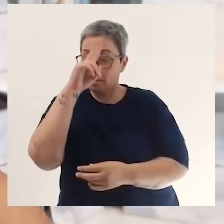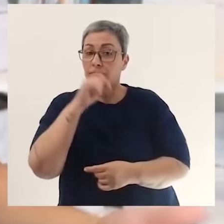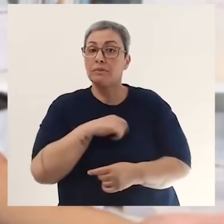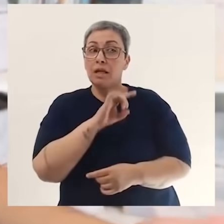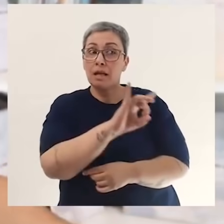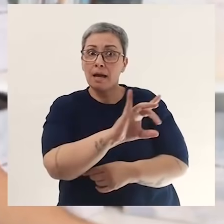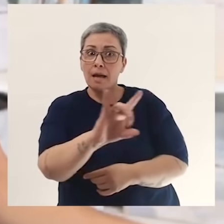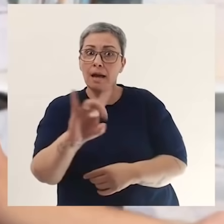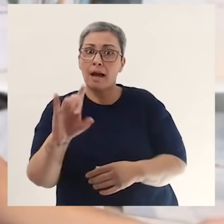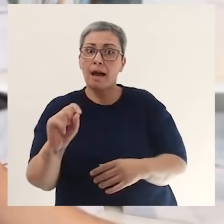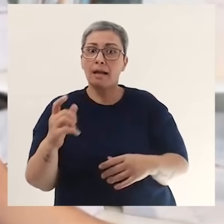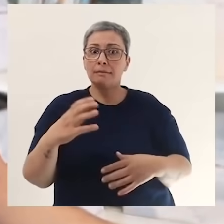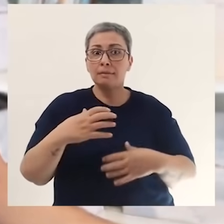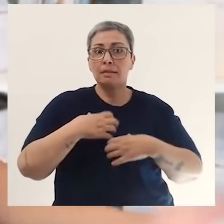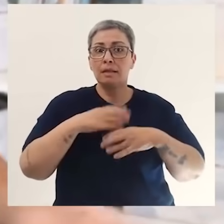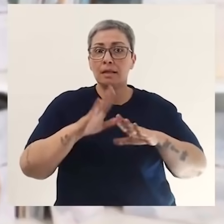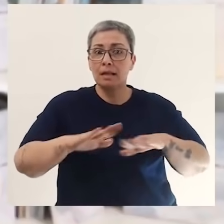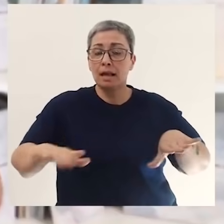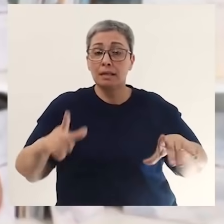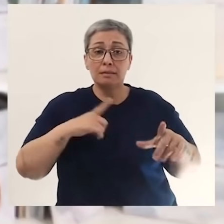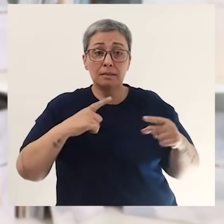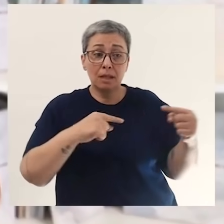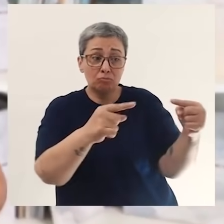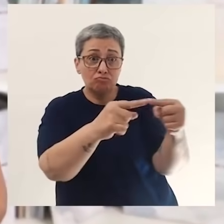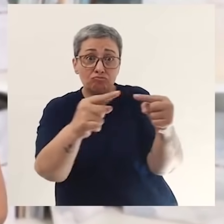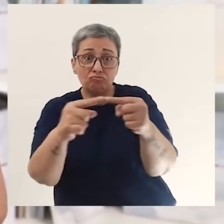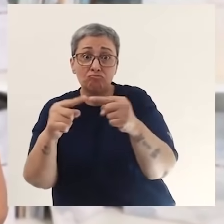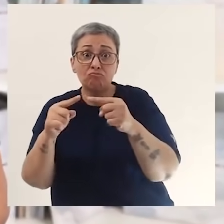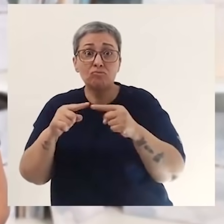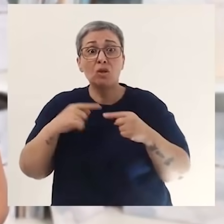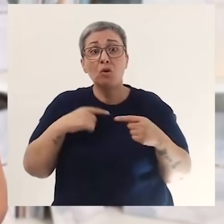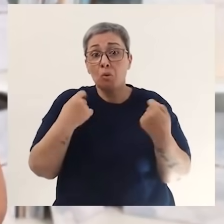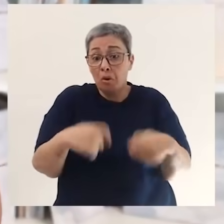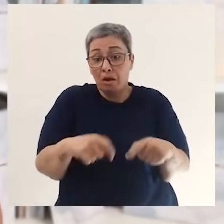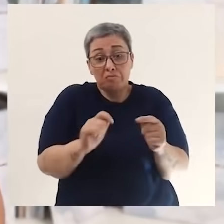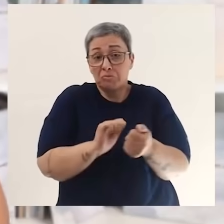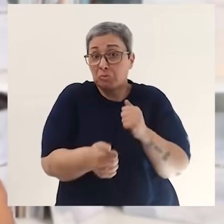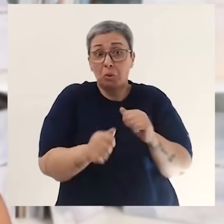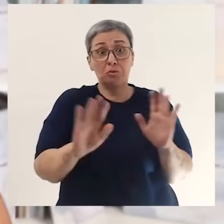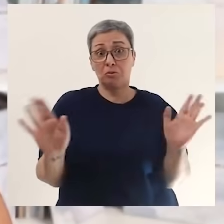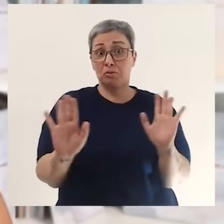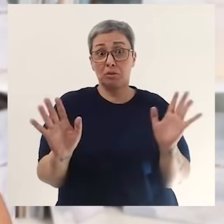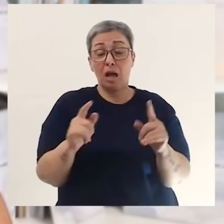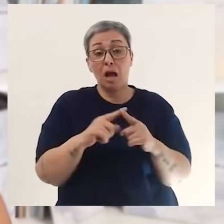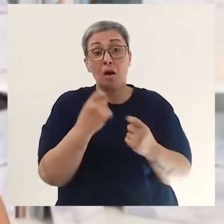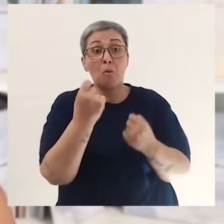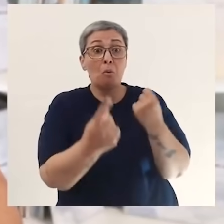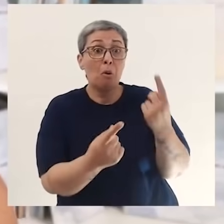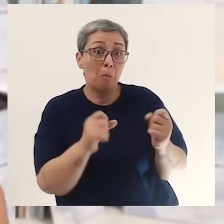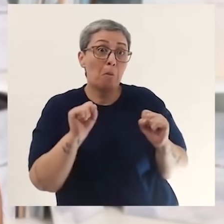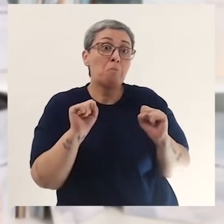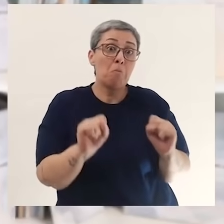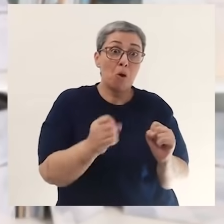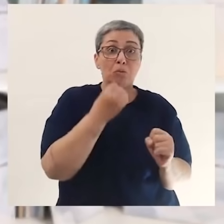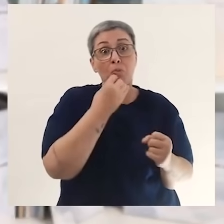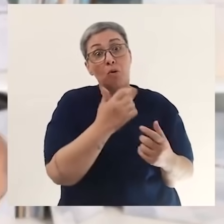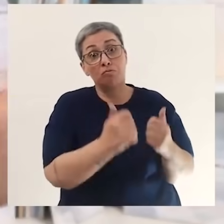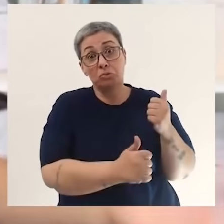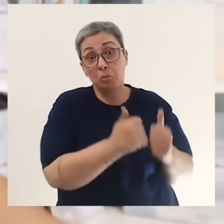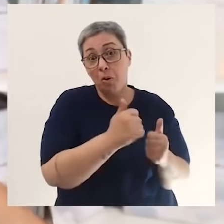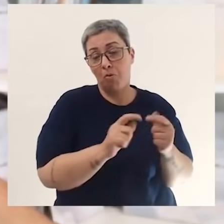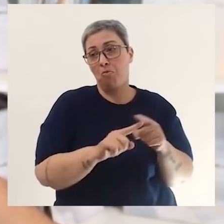criança tem aptidão para alguma área, que não necessariamente é para o esporte. Algumas podem ser também boas no futebol,